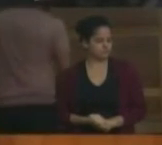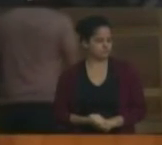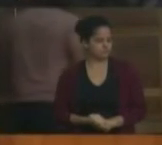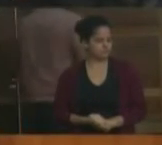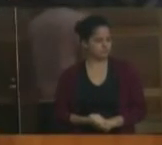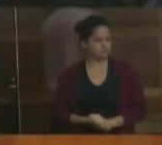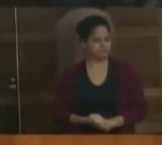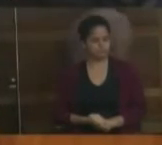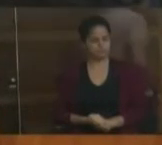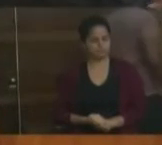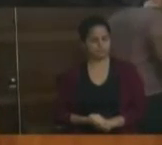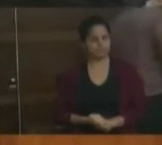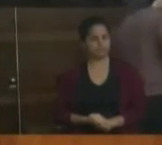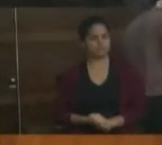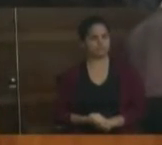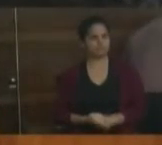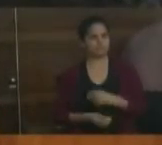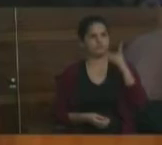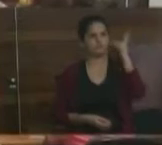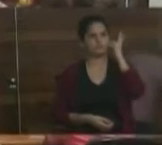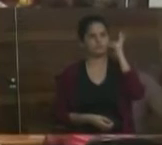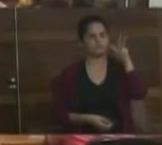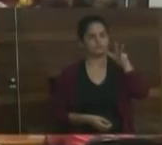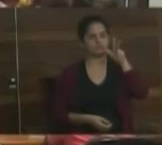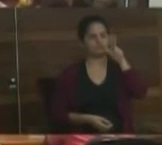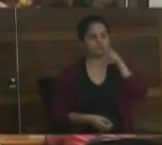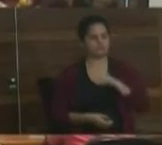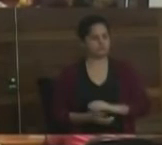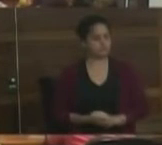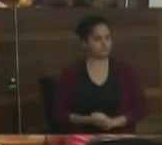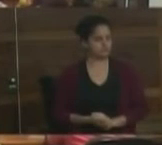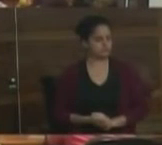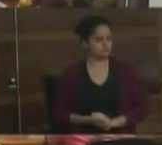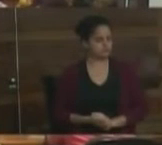acontece vereadora luciana valverde